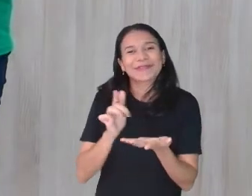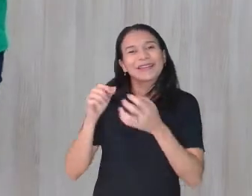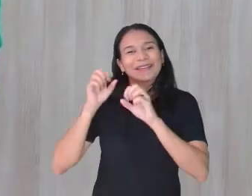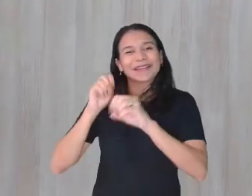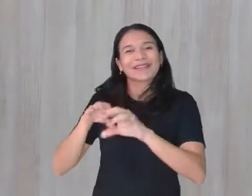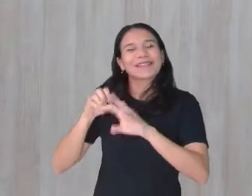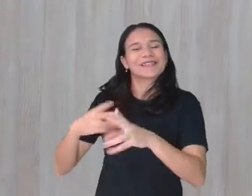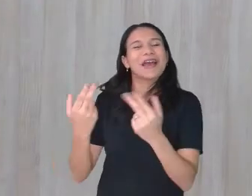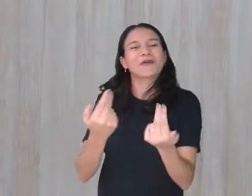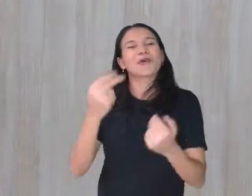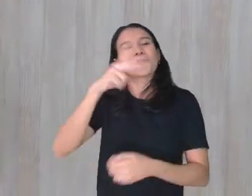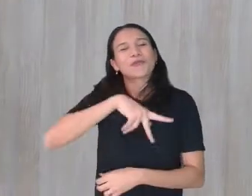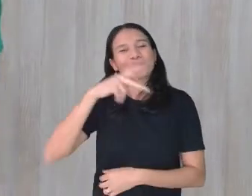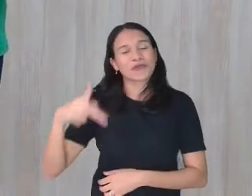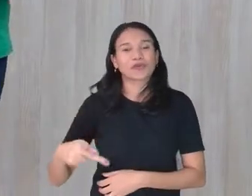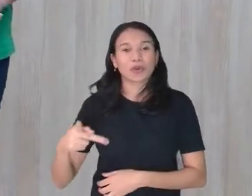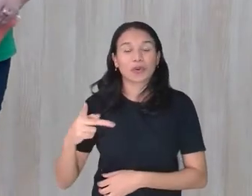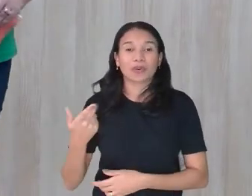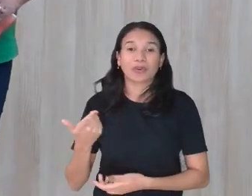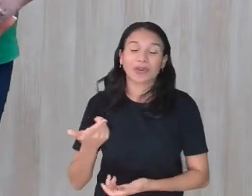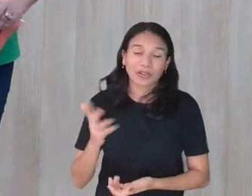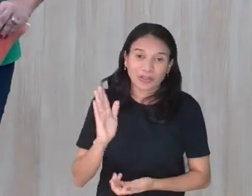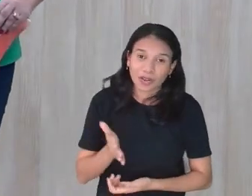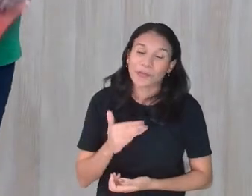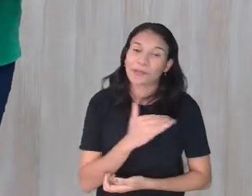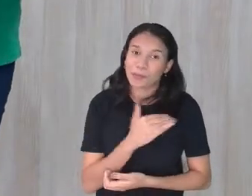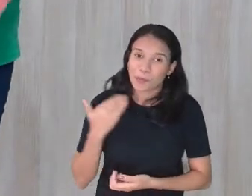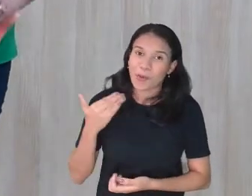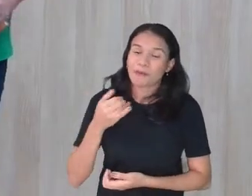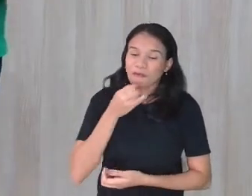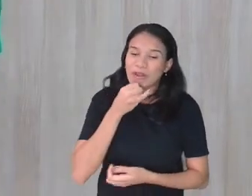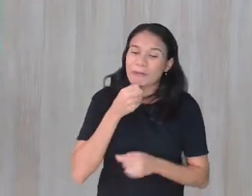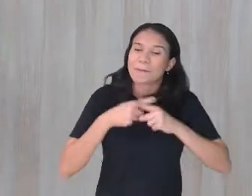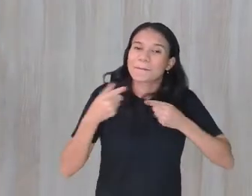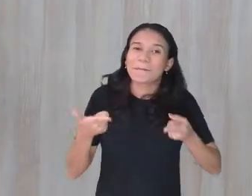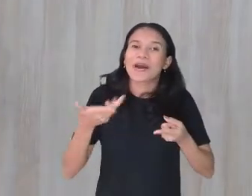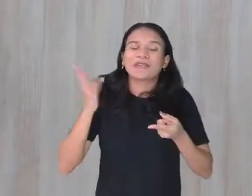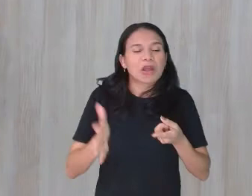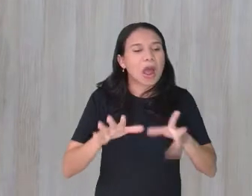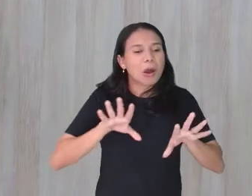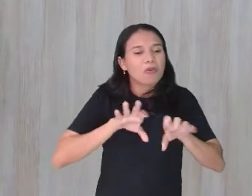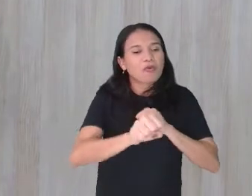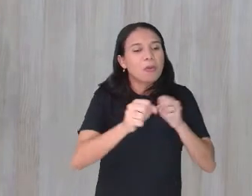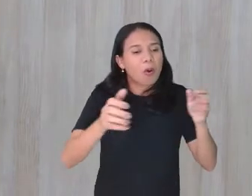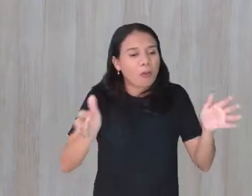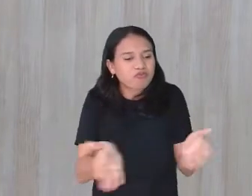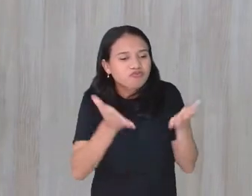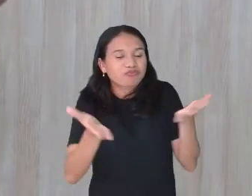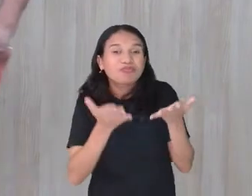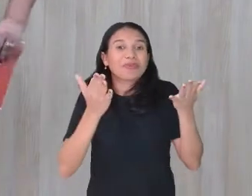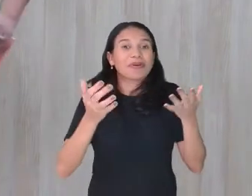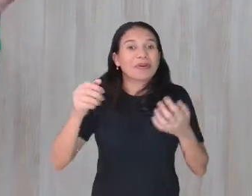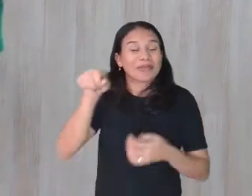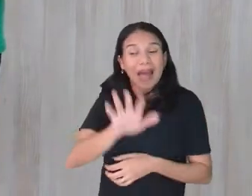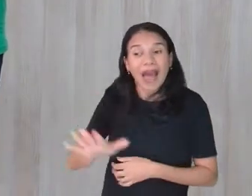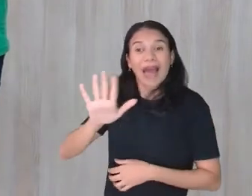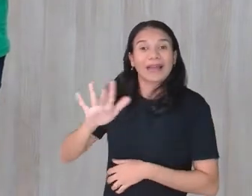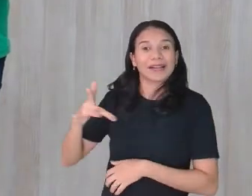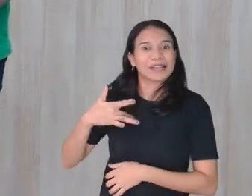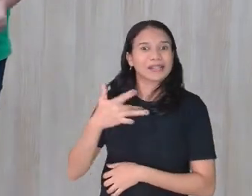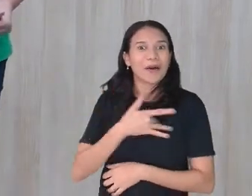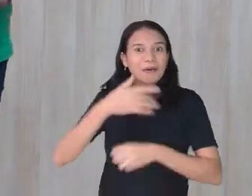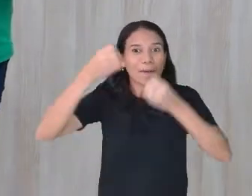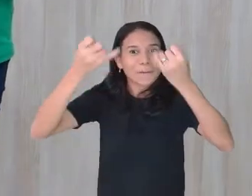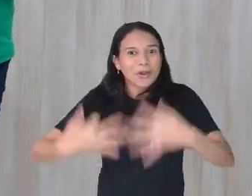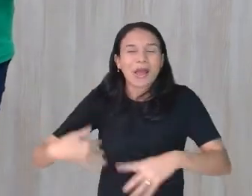esse maravilhoso professor, que não está mais conosco, mas que formou muita gente na área de saúde, falando